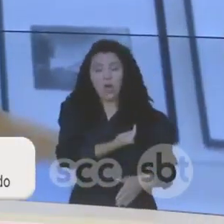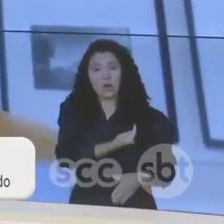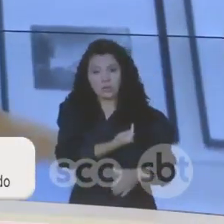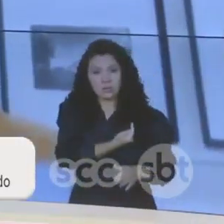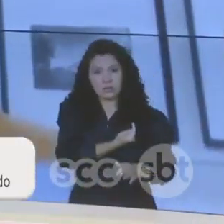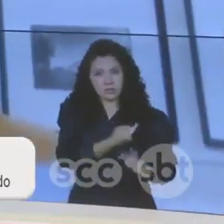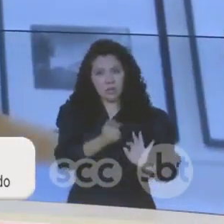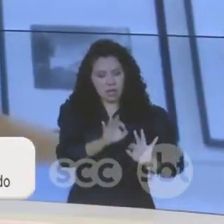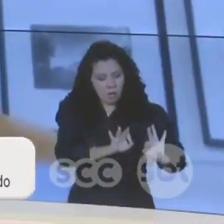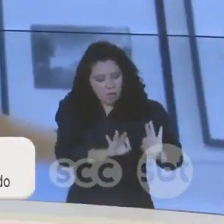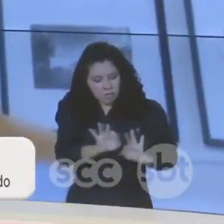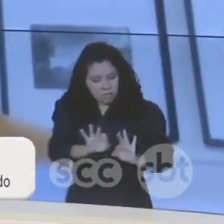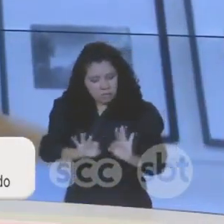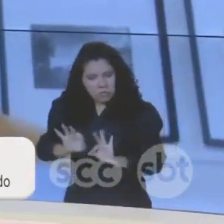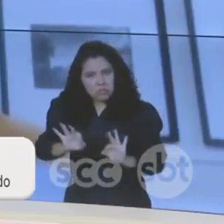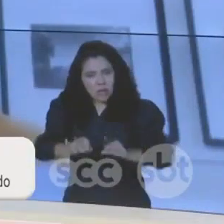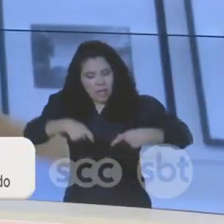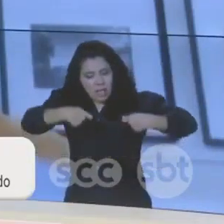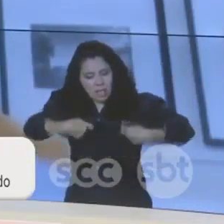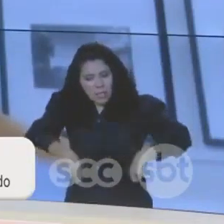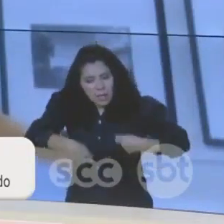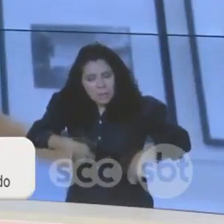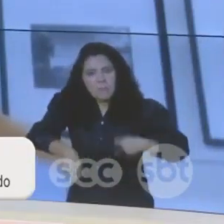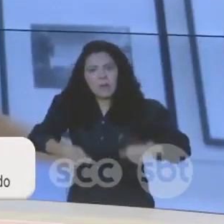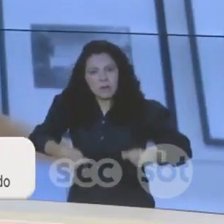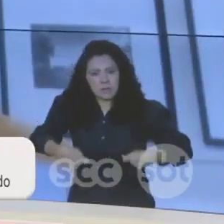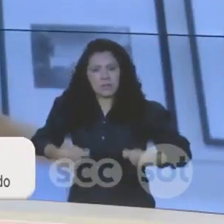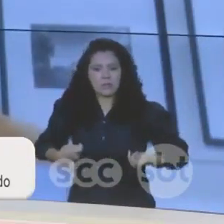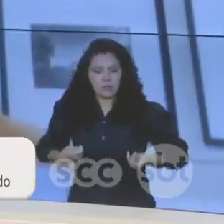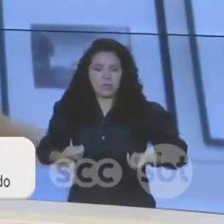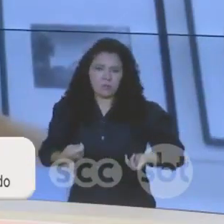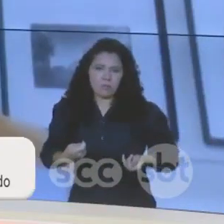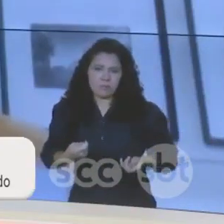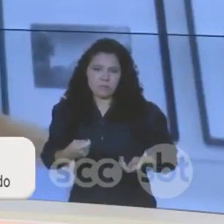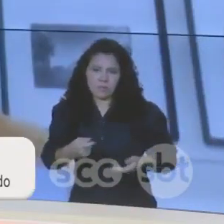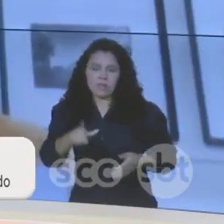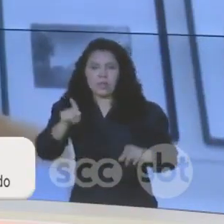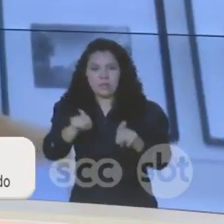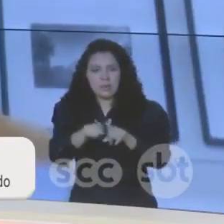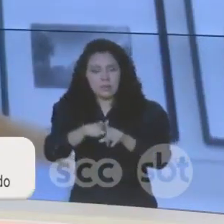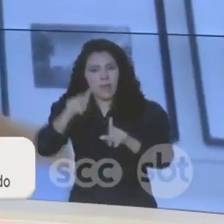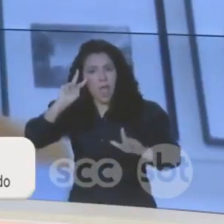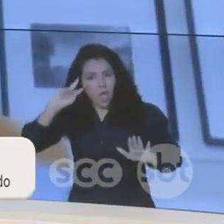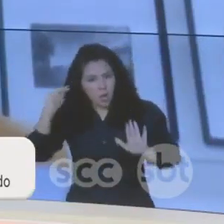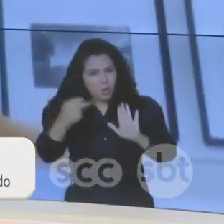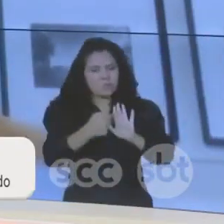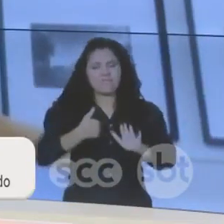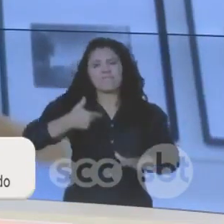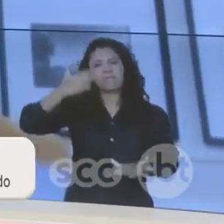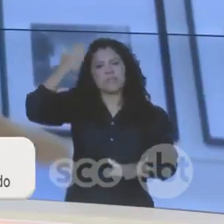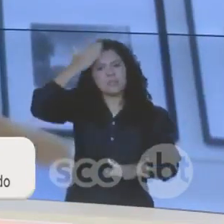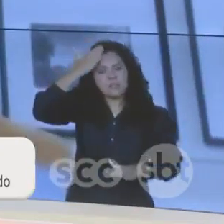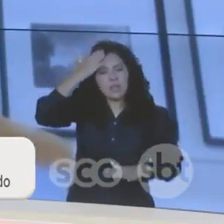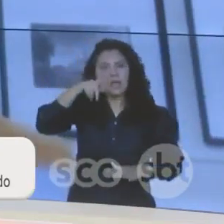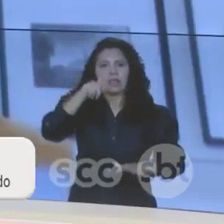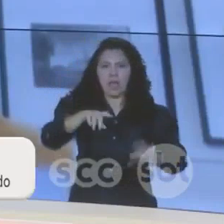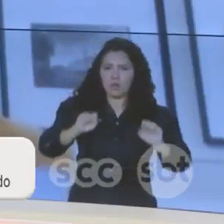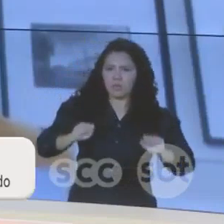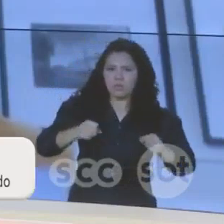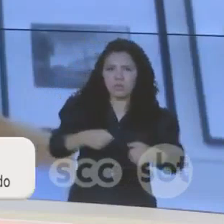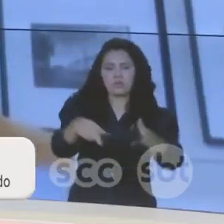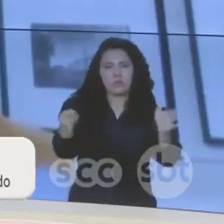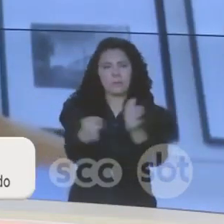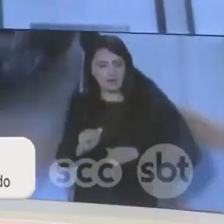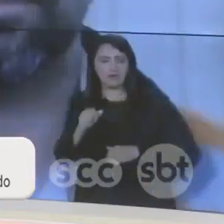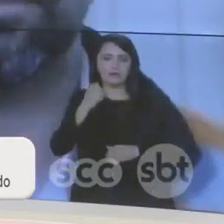reestruturar e esses 35 bilhões virarem os alicerces para o crescimento do Rio Grande do Sul a gente sabe que